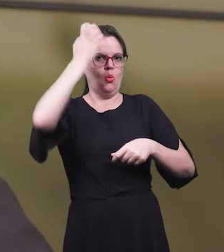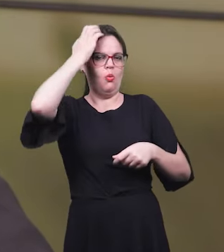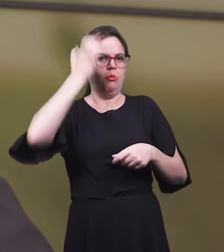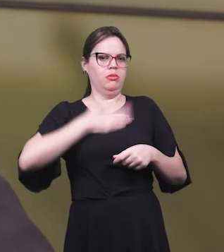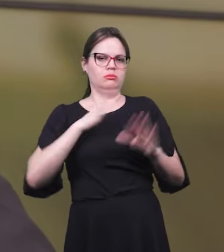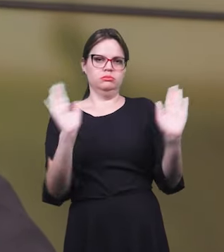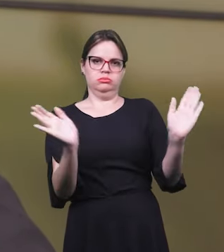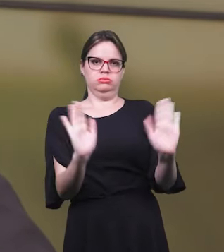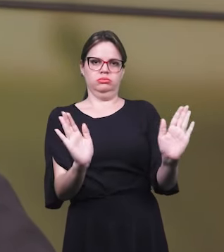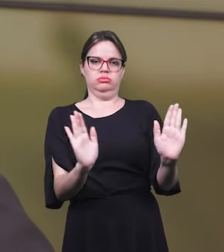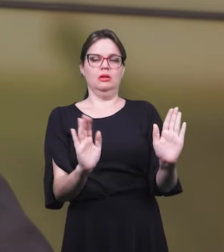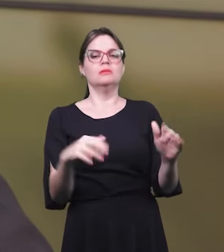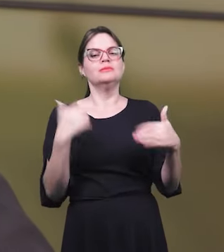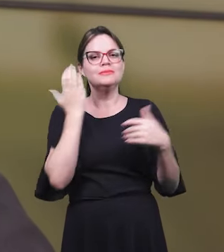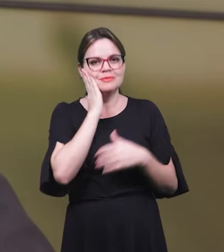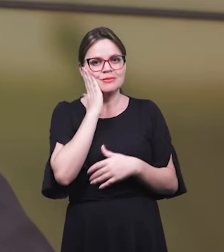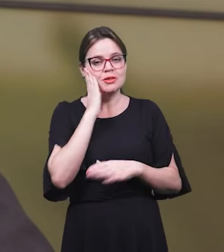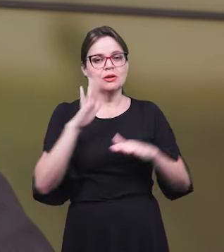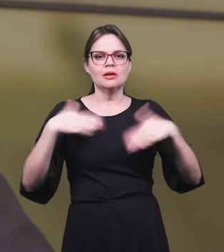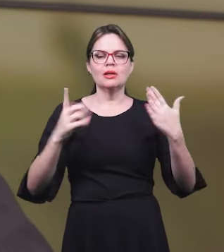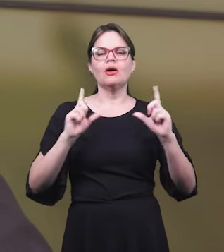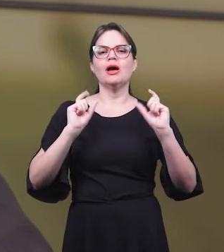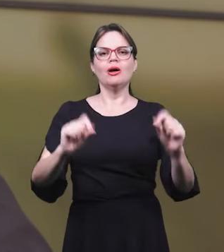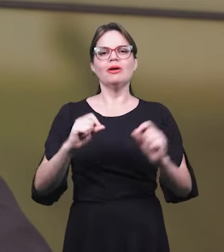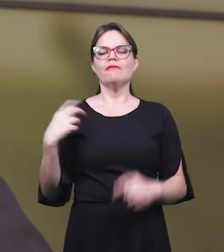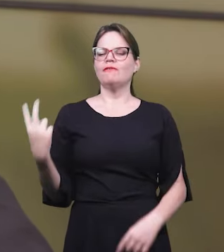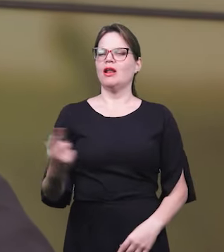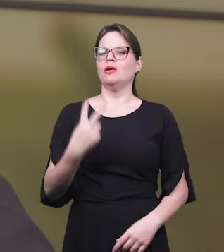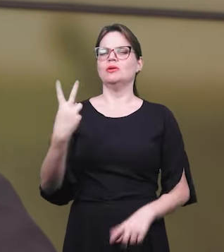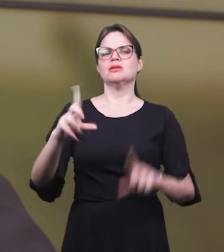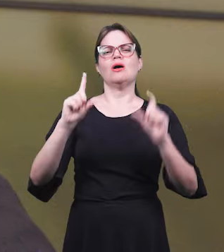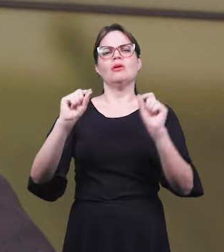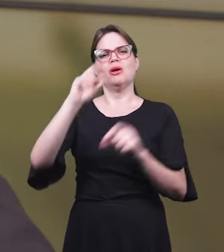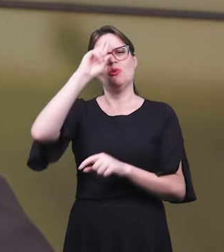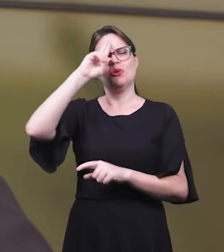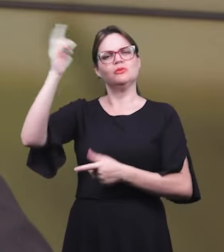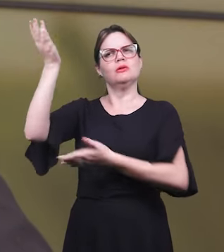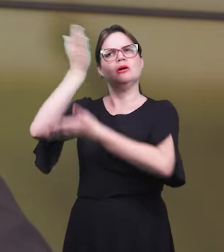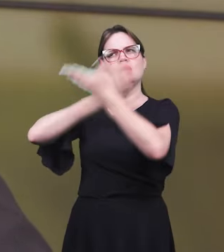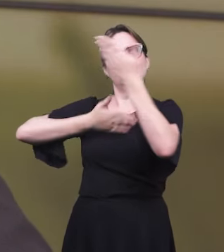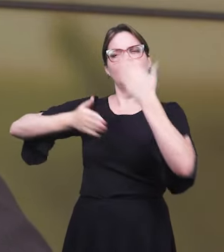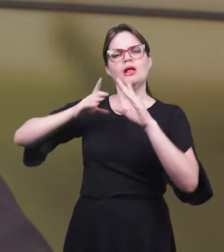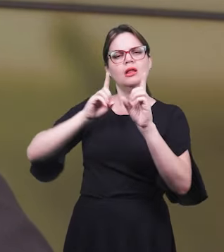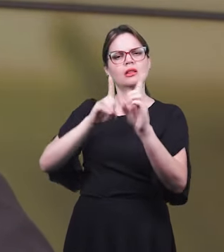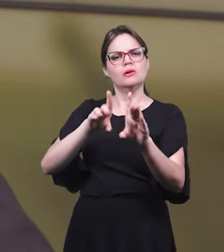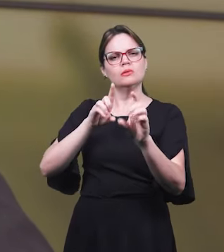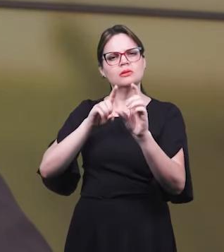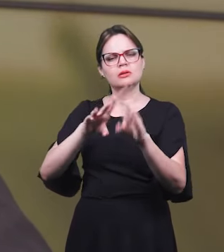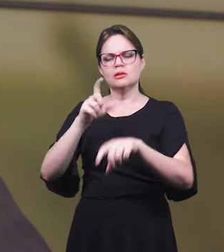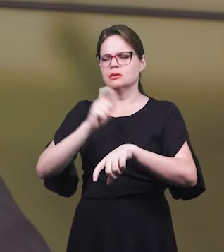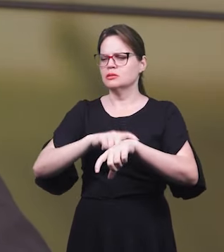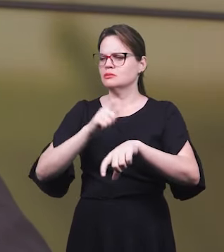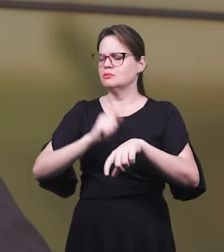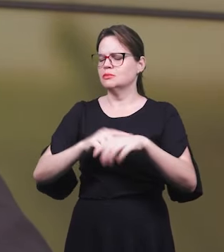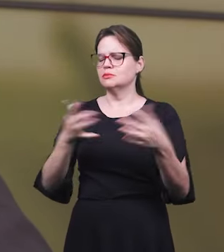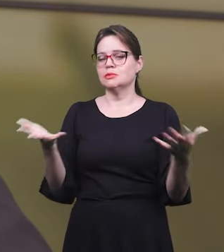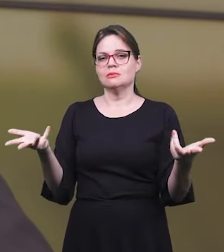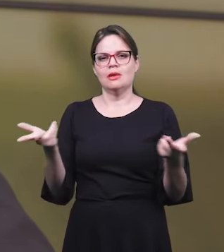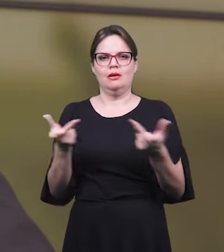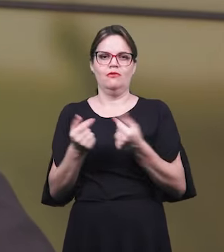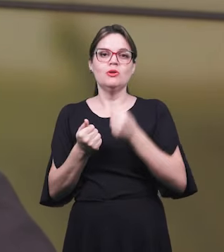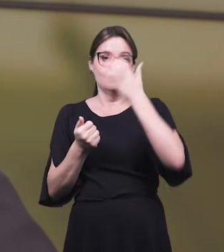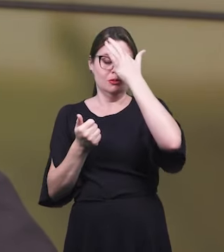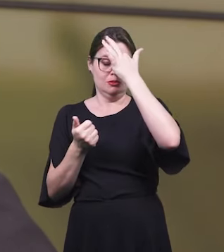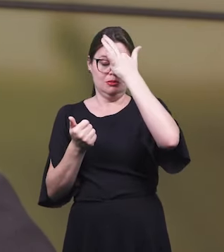aquilo, valorizar aquilo que o Senhor traz para nós como doutrina. Nós estamos vivendo esse momento extraordinário, onde